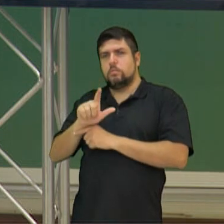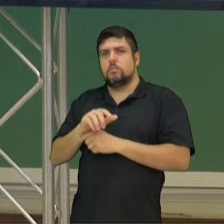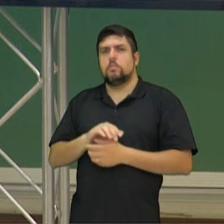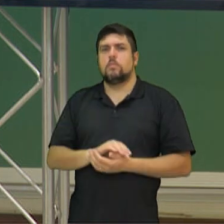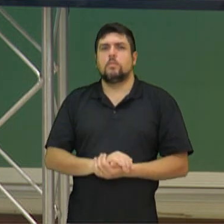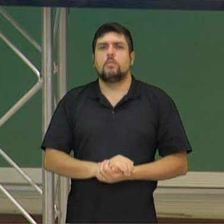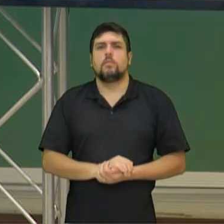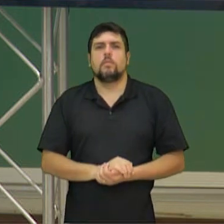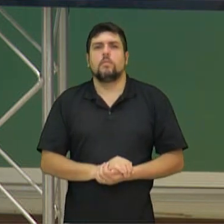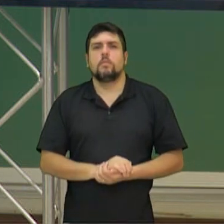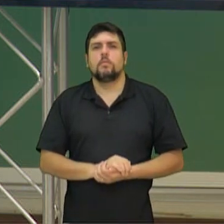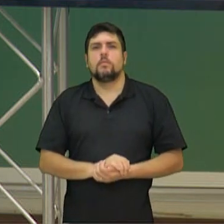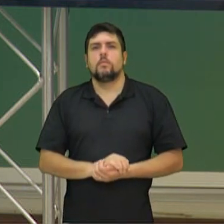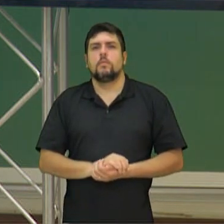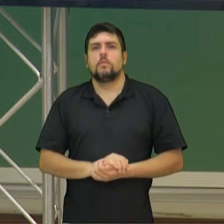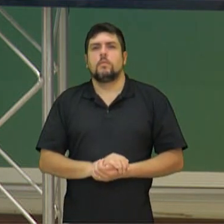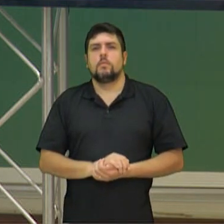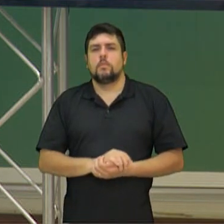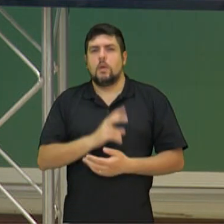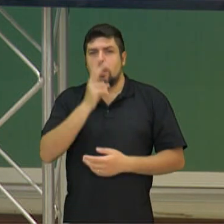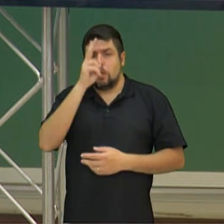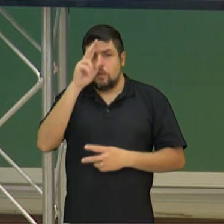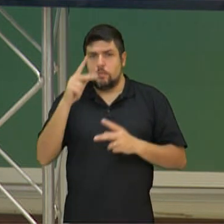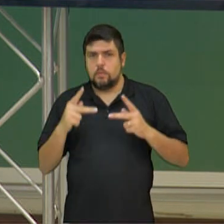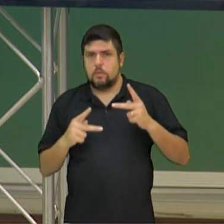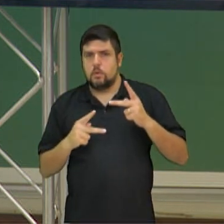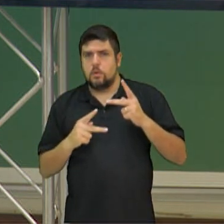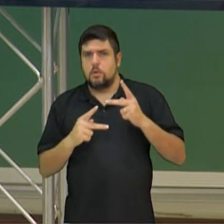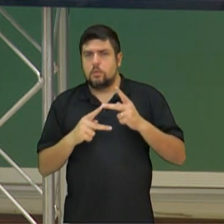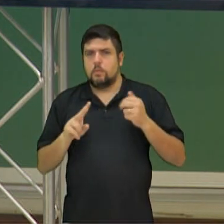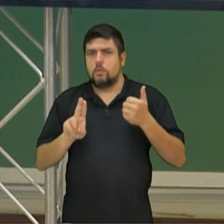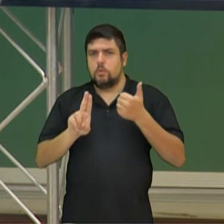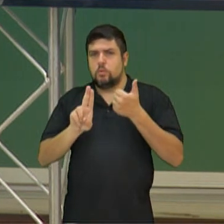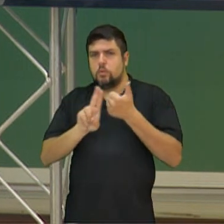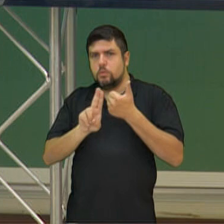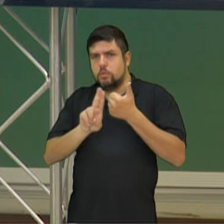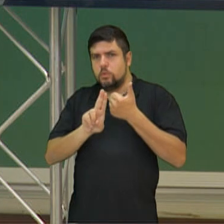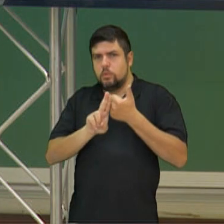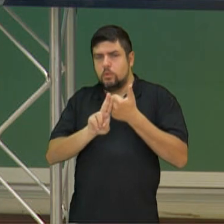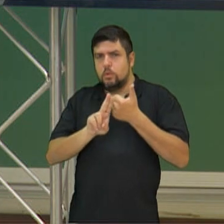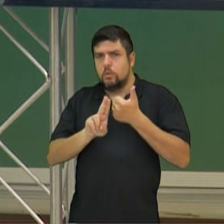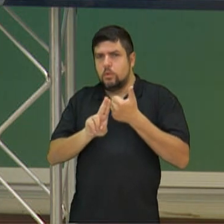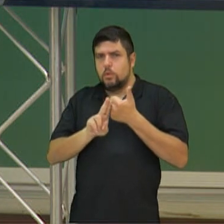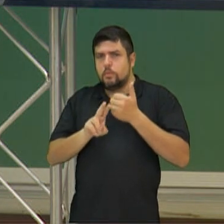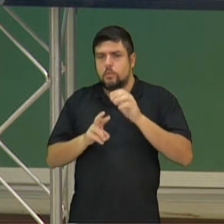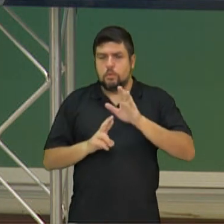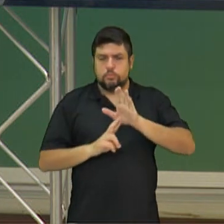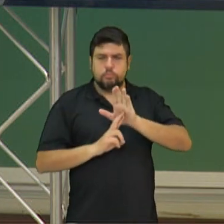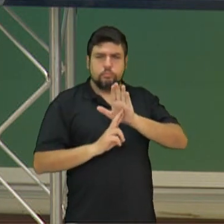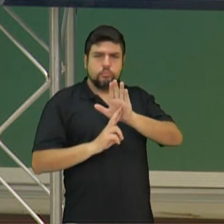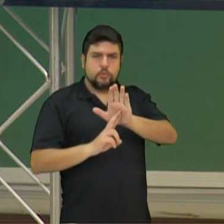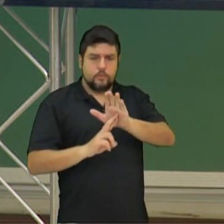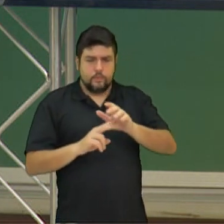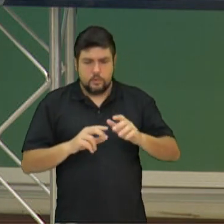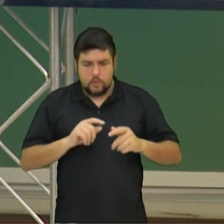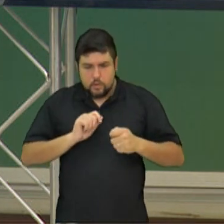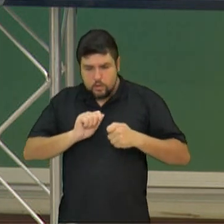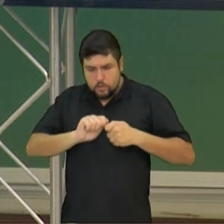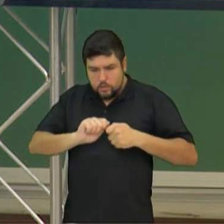né? Quando você fala, você faz e você sofre a ação, né? Beleza, vamos